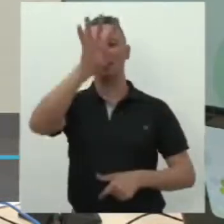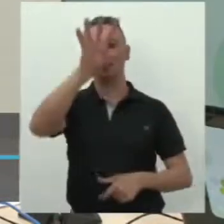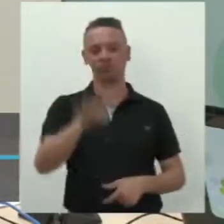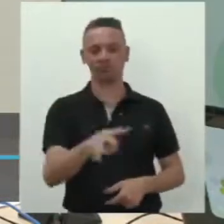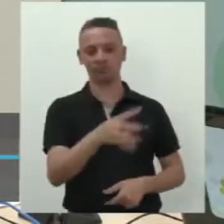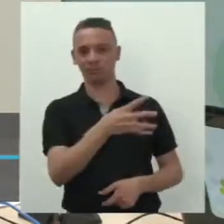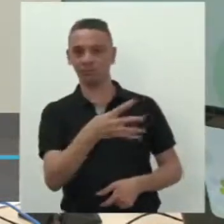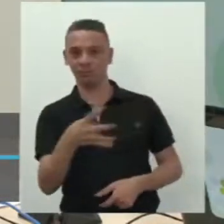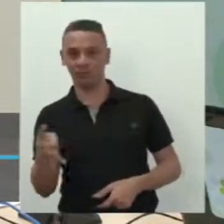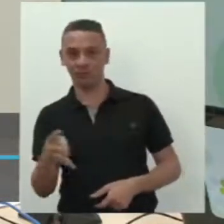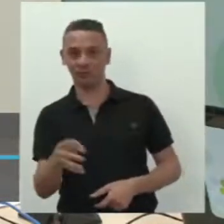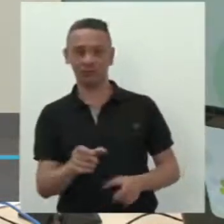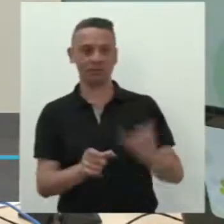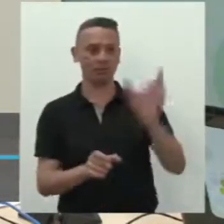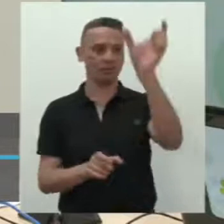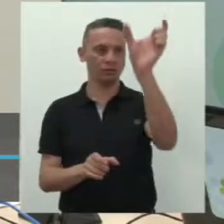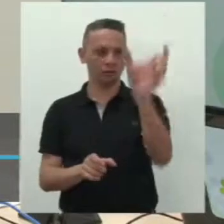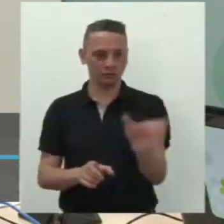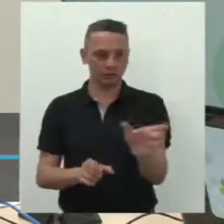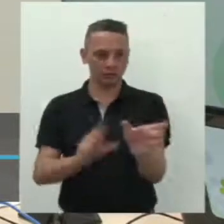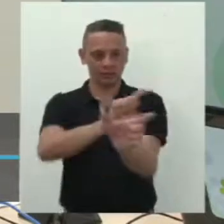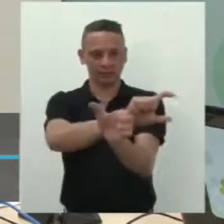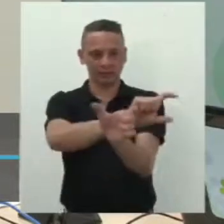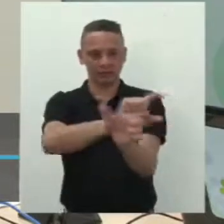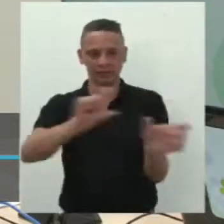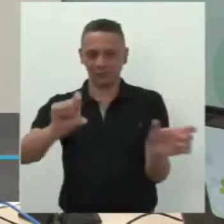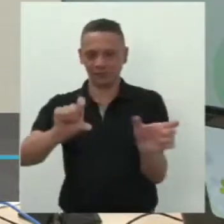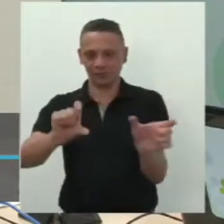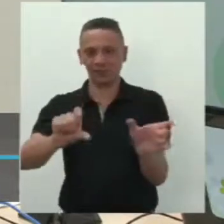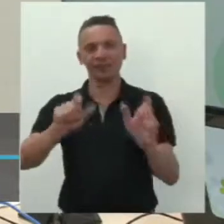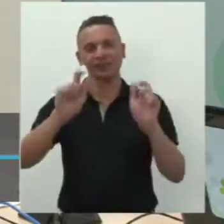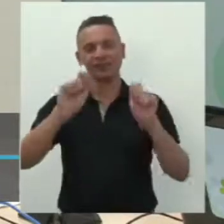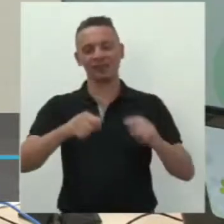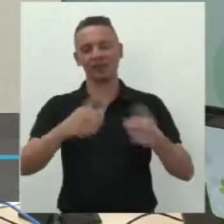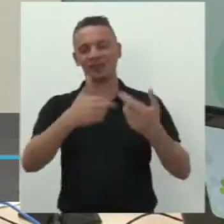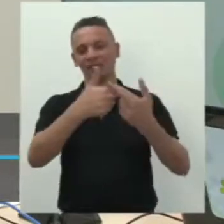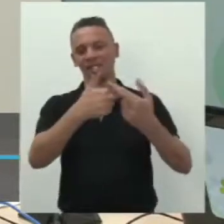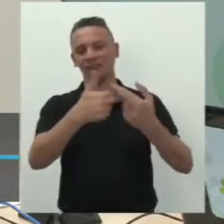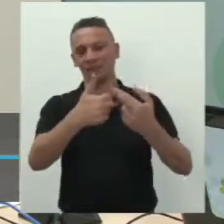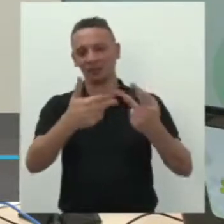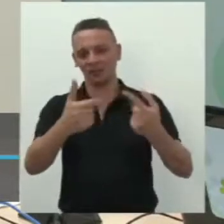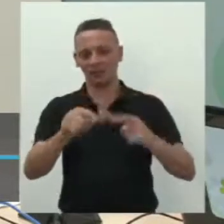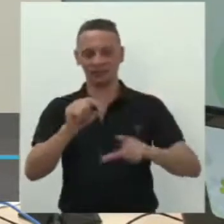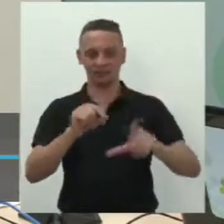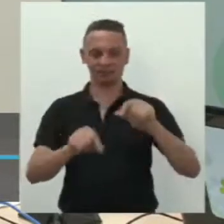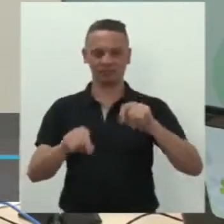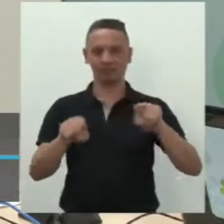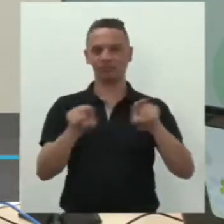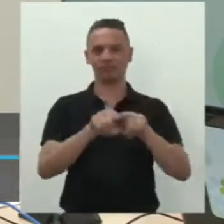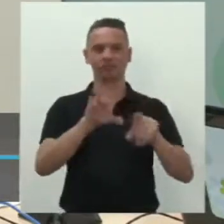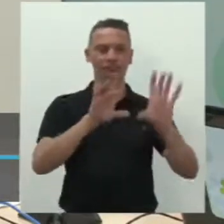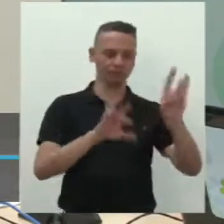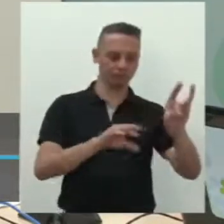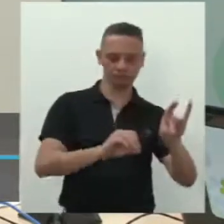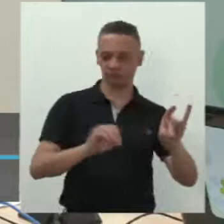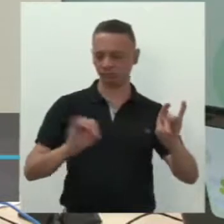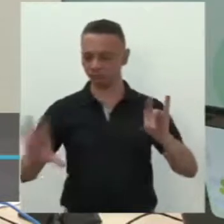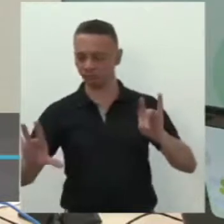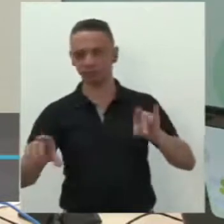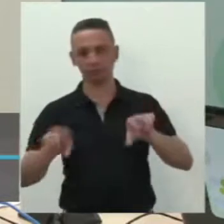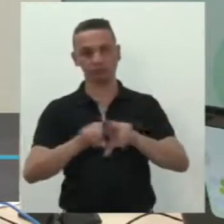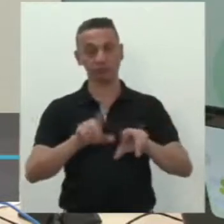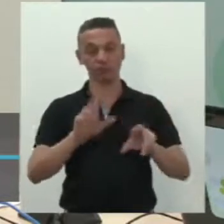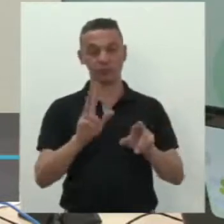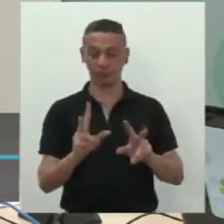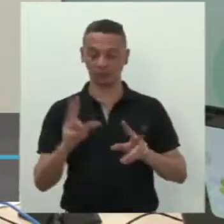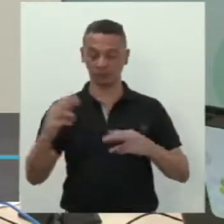as linhas e as colunas se encontram e a gente tem a orientação das células, a seleção delas, você pode copiar e colar a célula, recortar